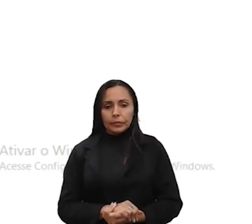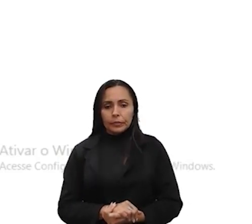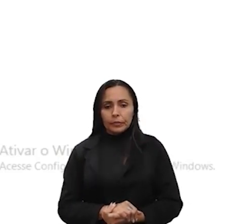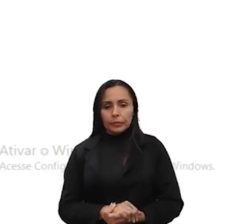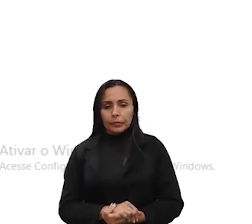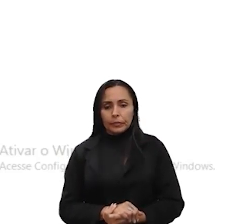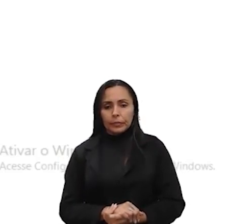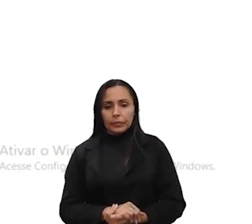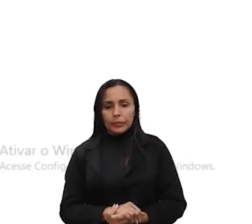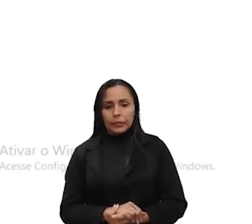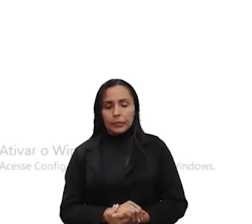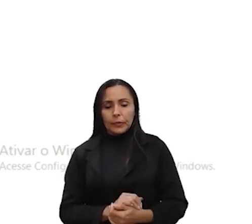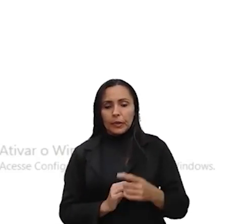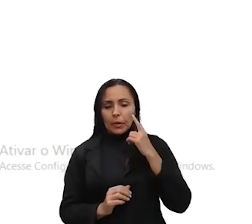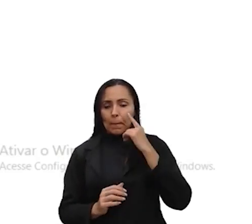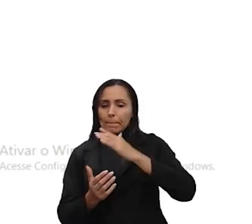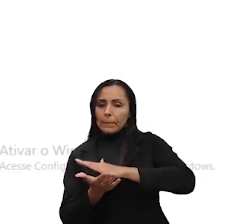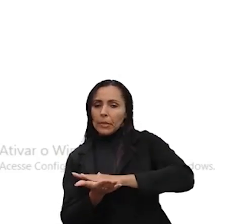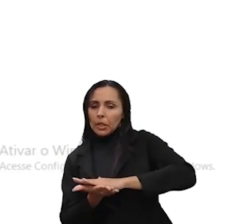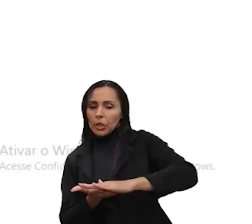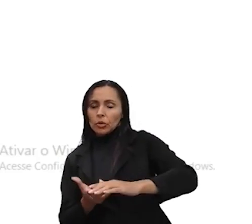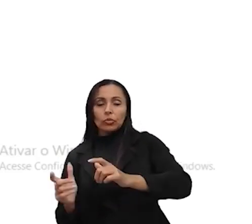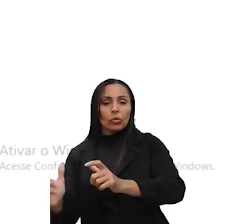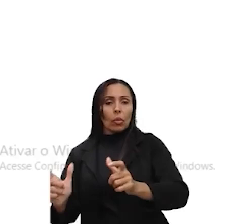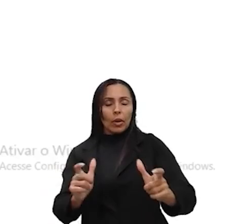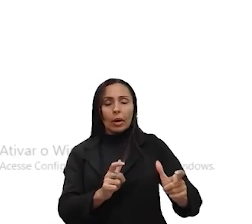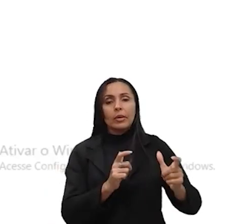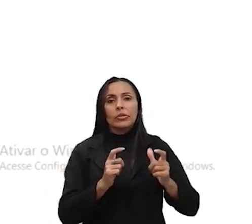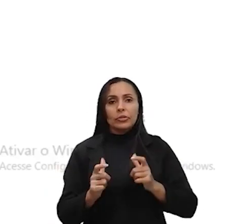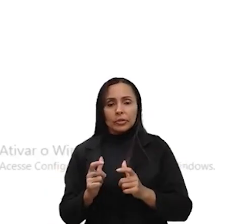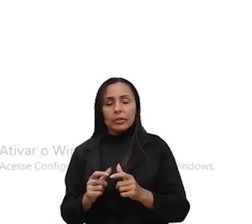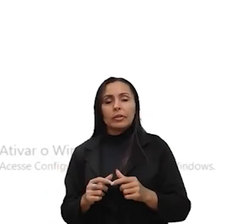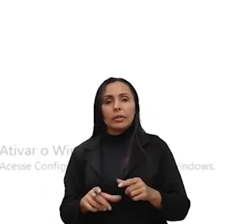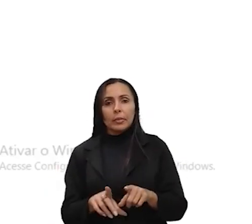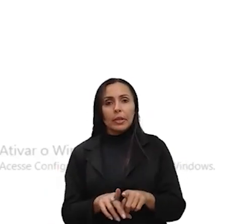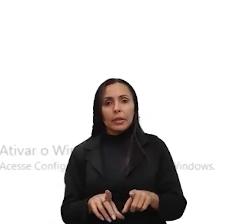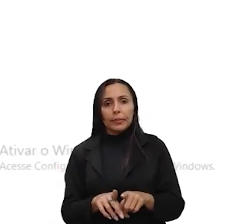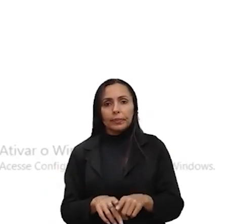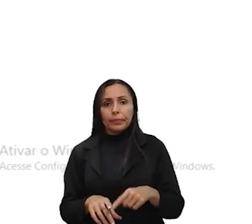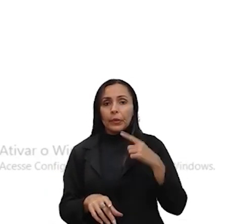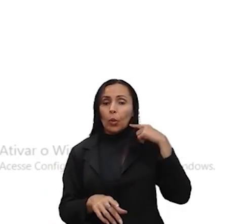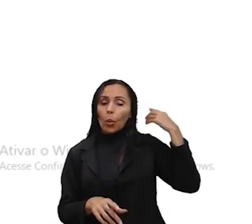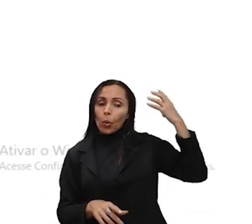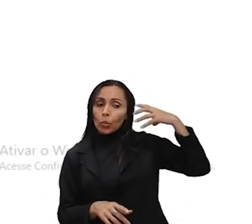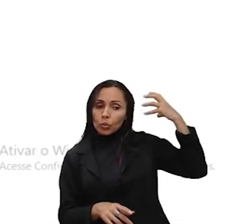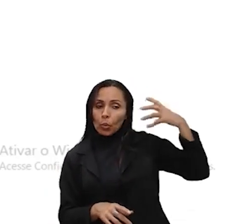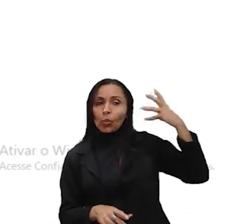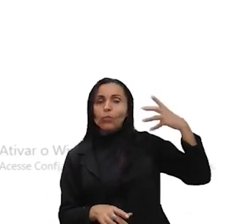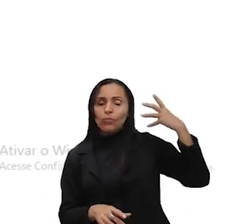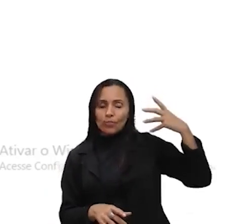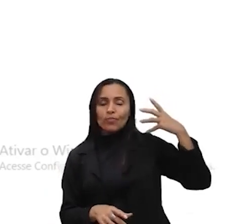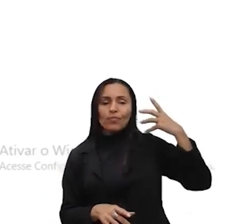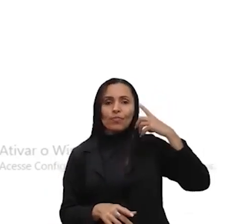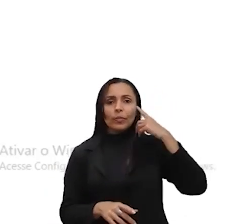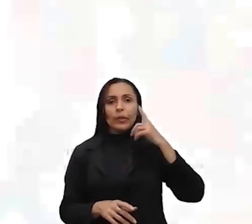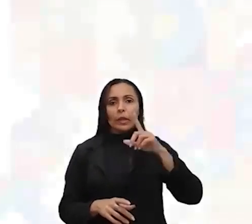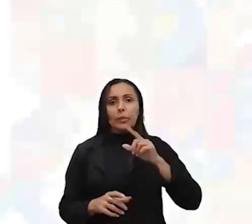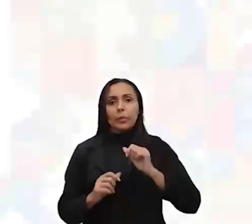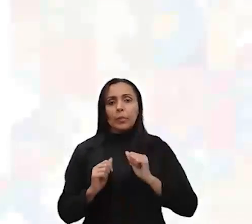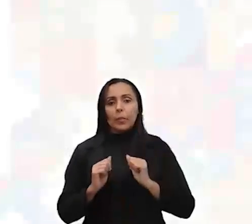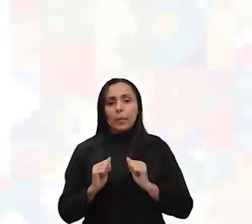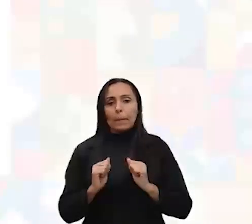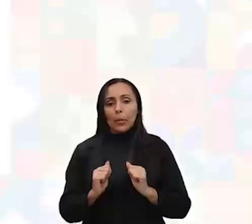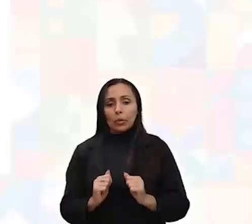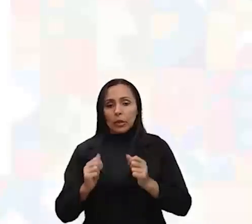Pisa estátios, né, locais com sons, né, para poder